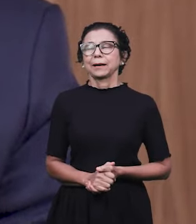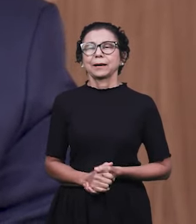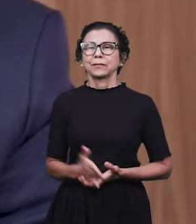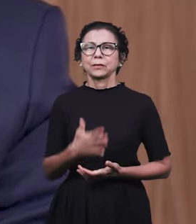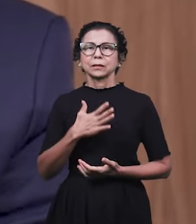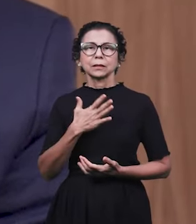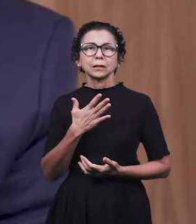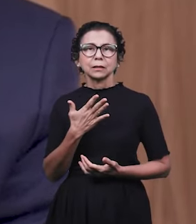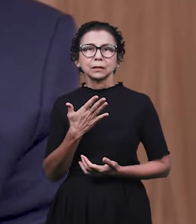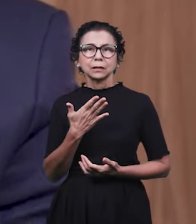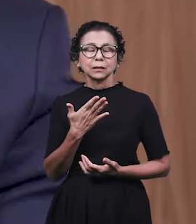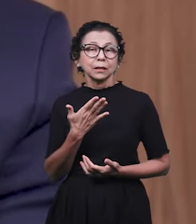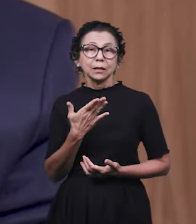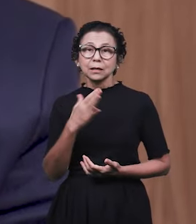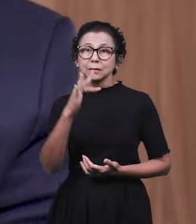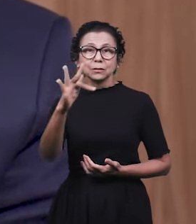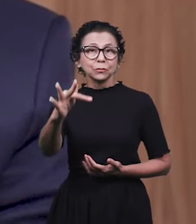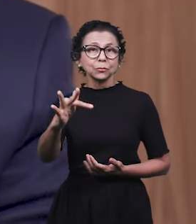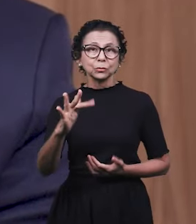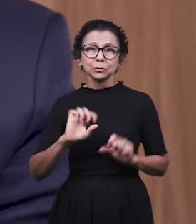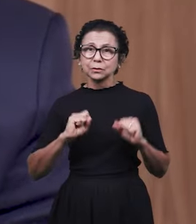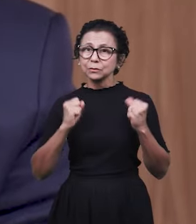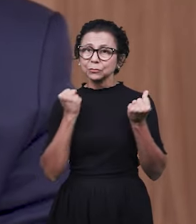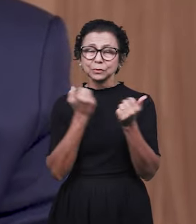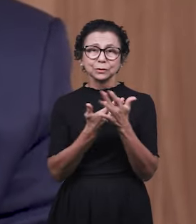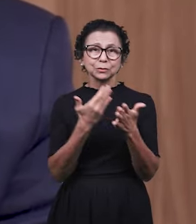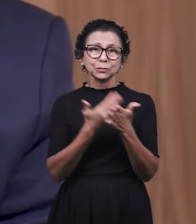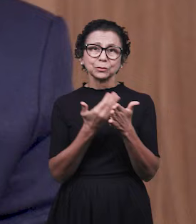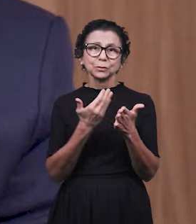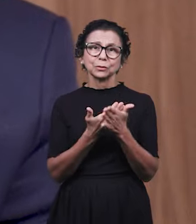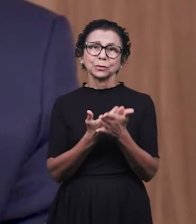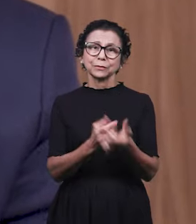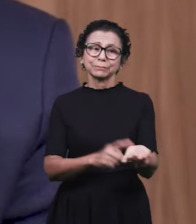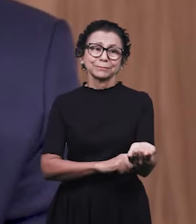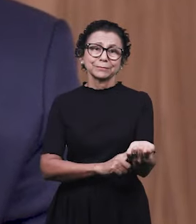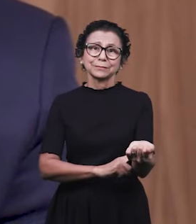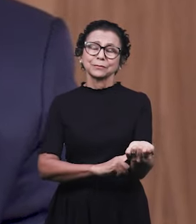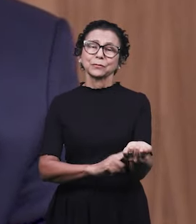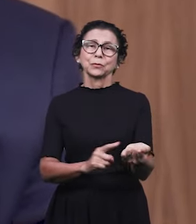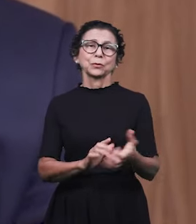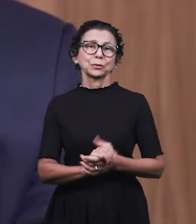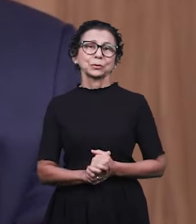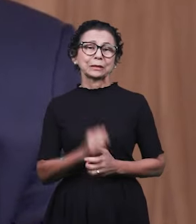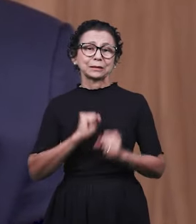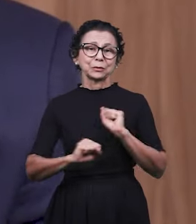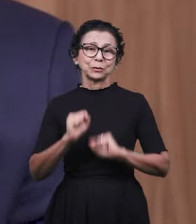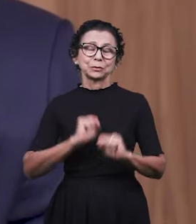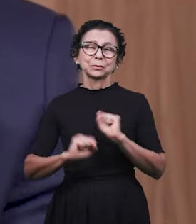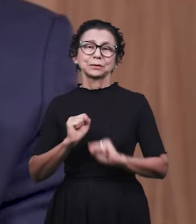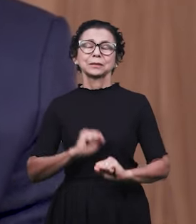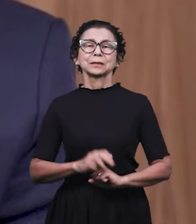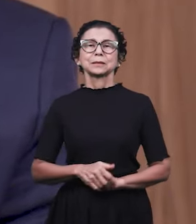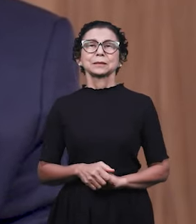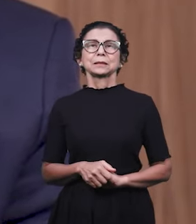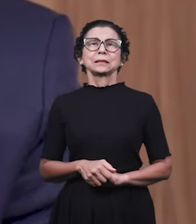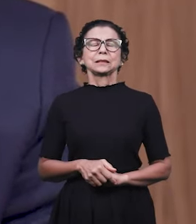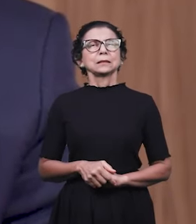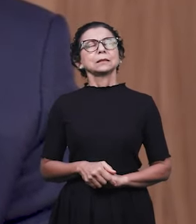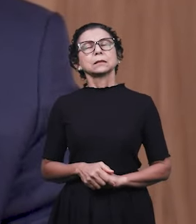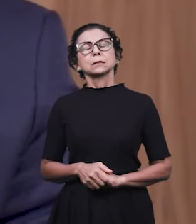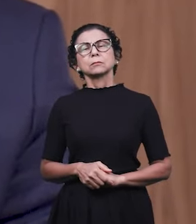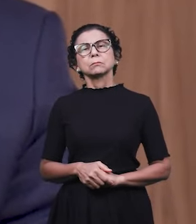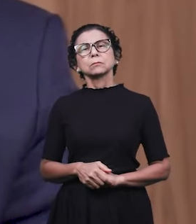um futuro seu e você se dedicou naquilo ali, você vai acabar ficando nervoso. Então, o ideal é quando chegar 2 dias,